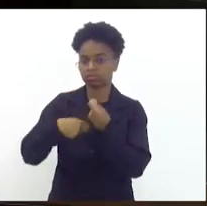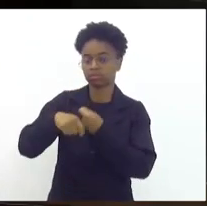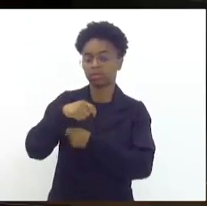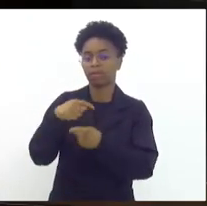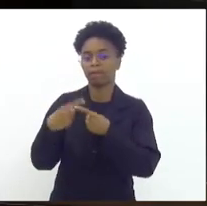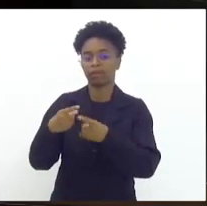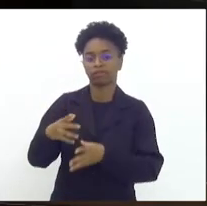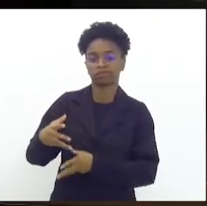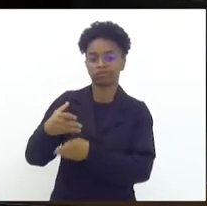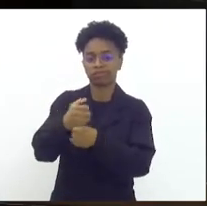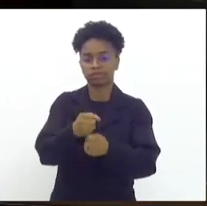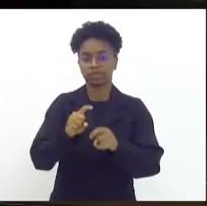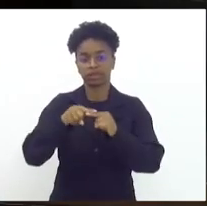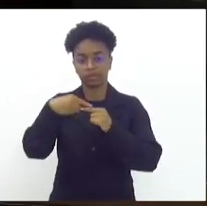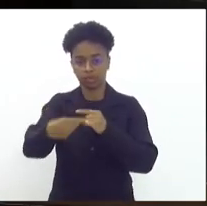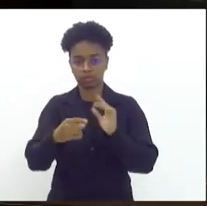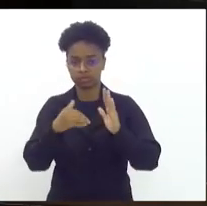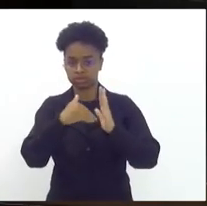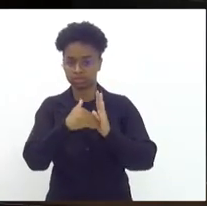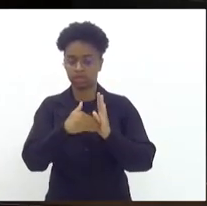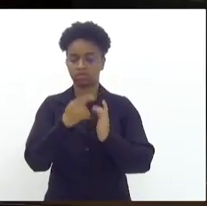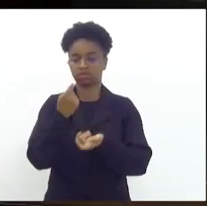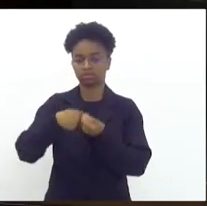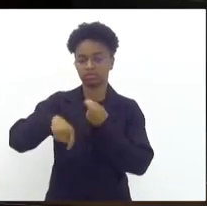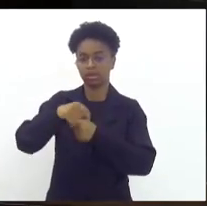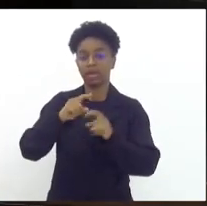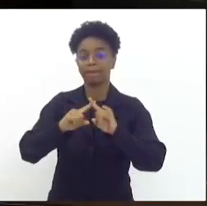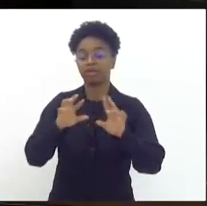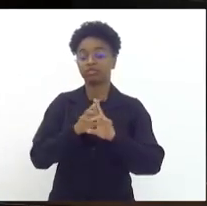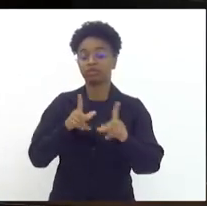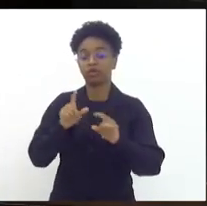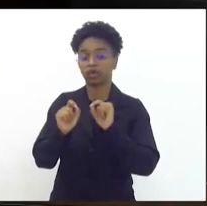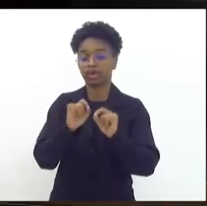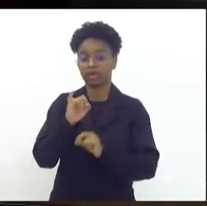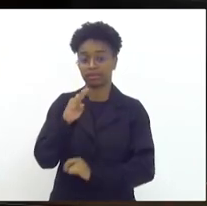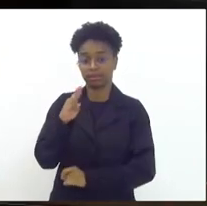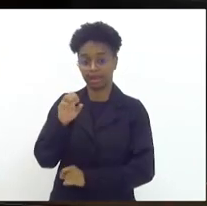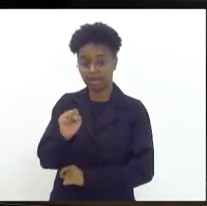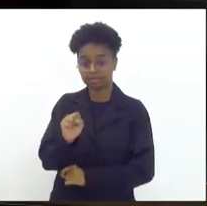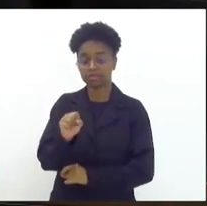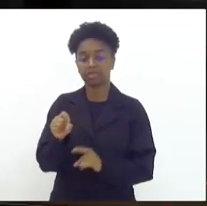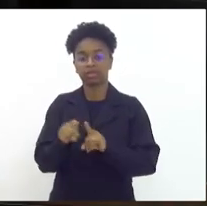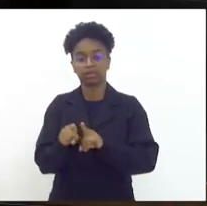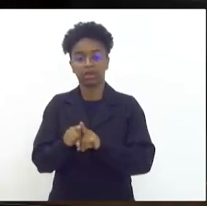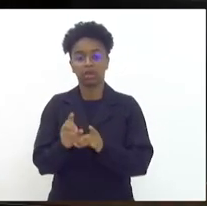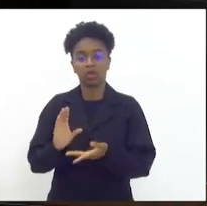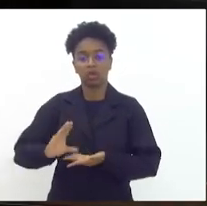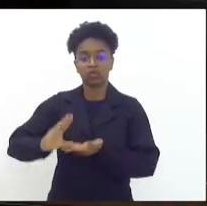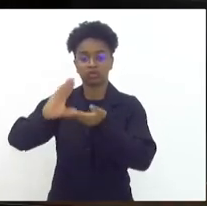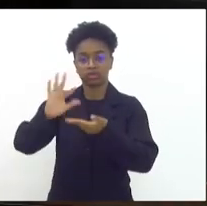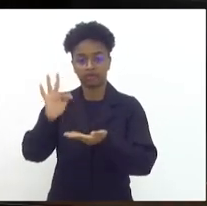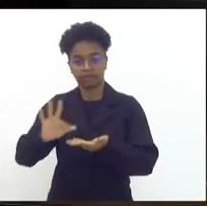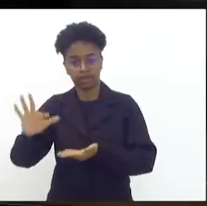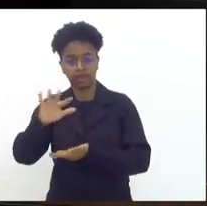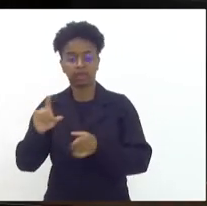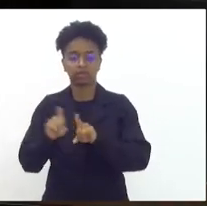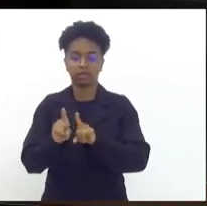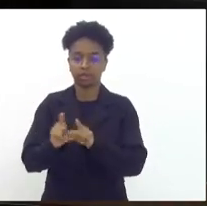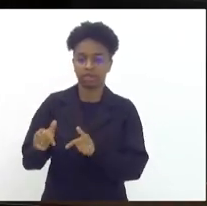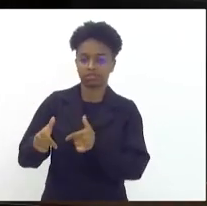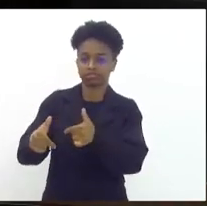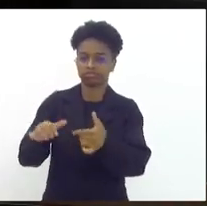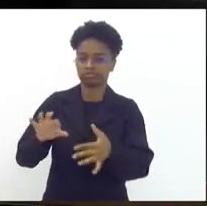fixar a diferença é que o ibs Além do TCU e do Senado o conselho federativo vai pôr a colher também na cumbuca